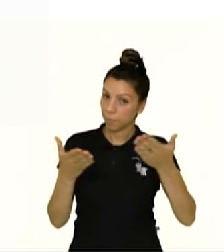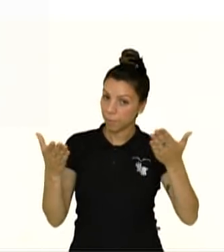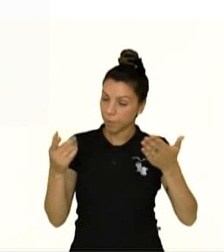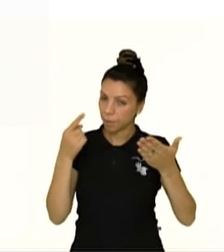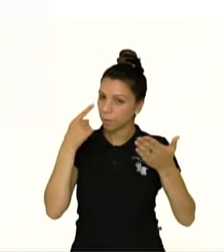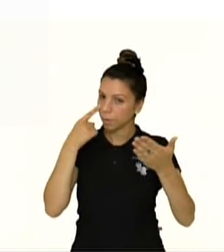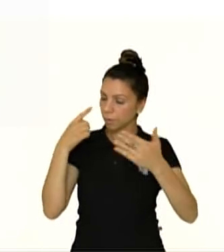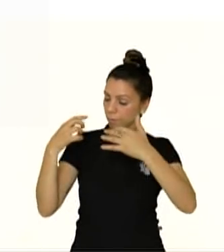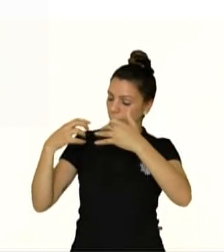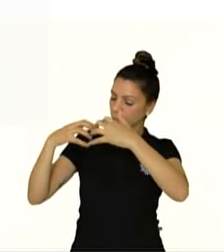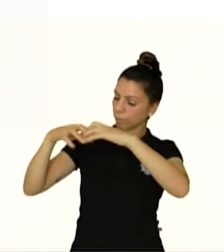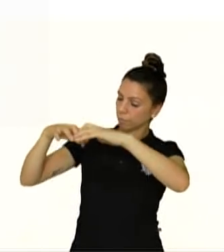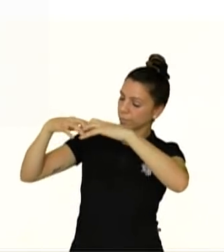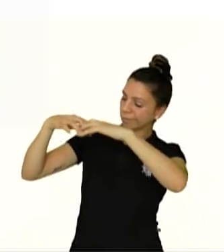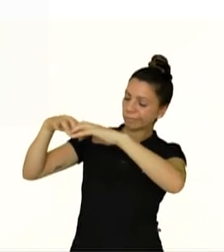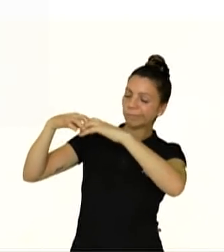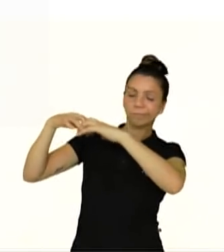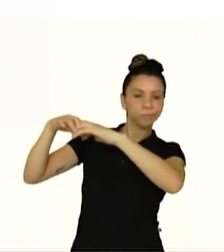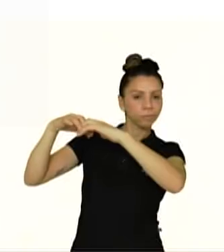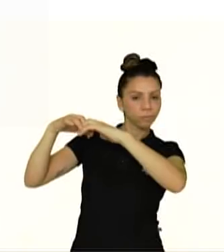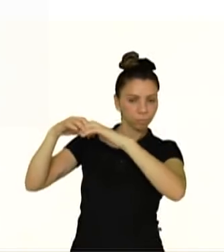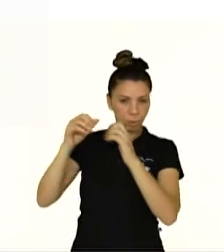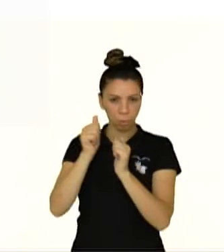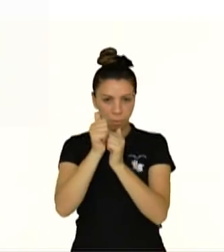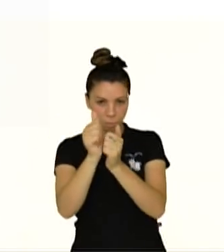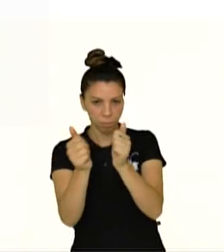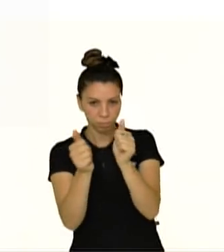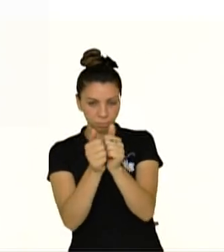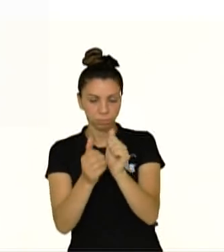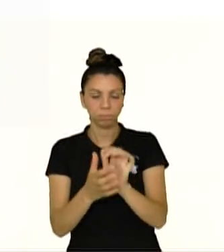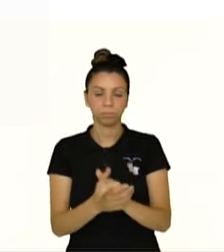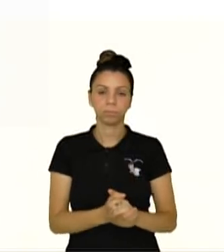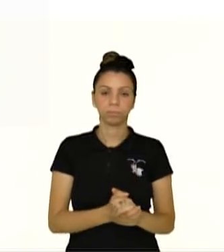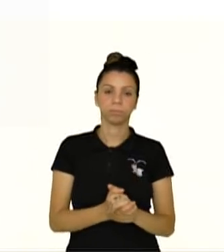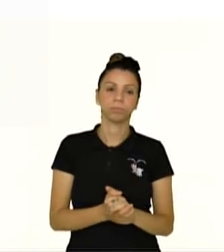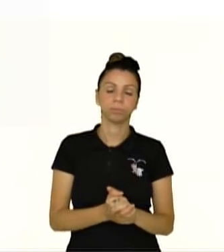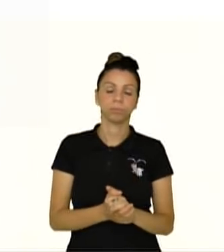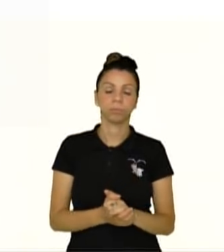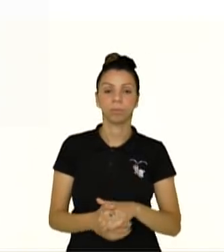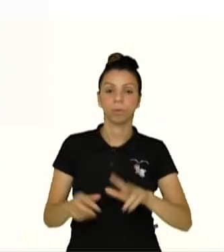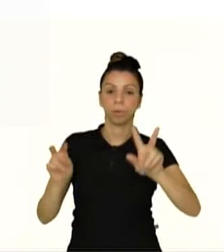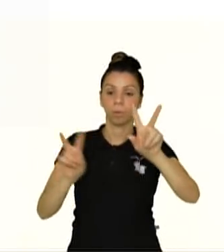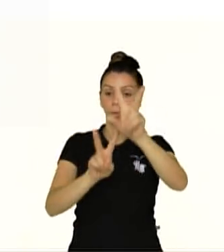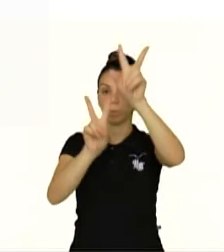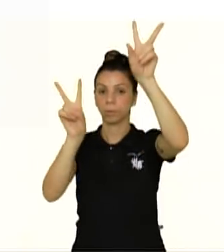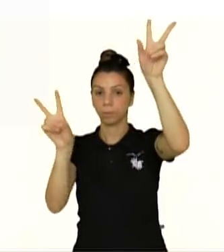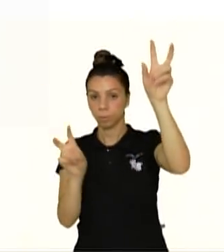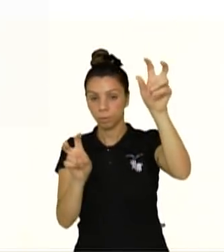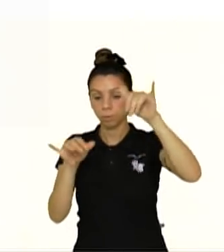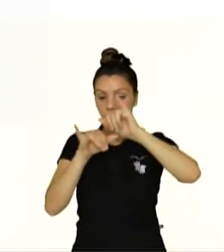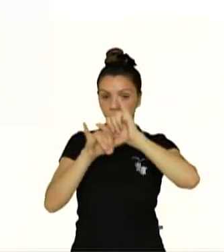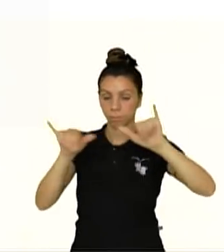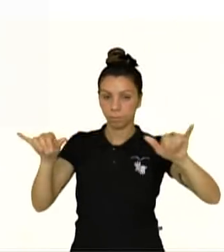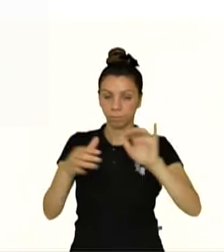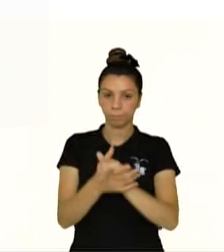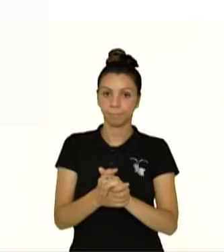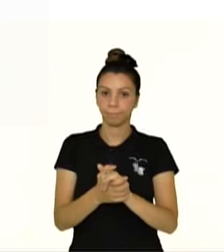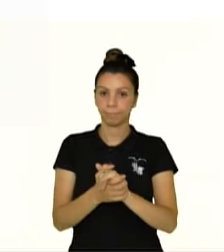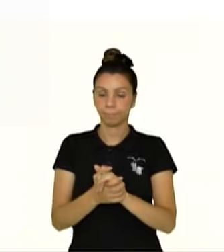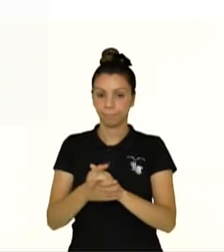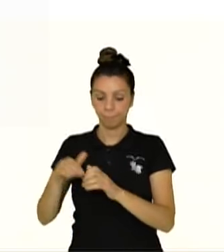refletir, vamos pensar aqui. Acompanha comigo. Observe o título dessa reportagem.